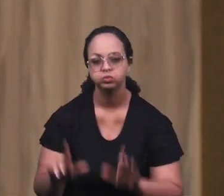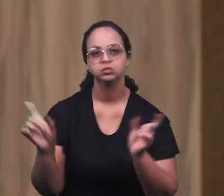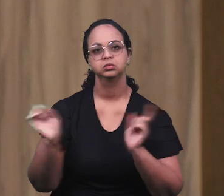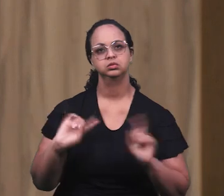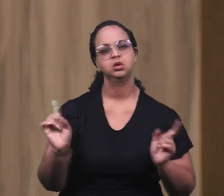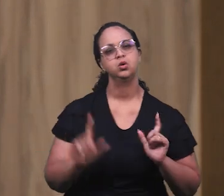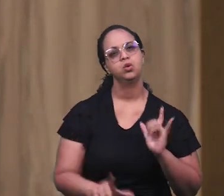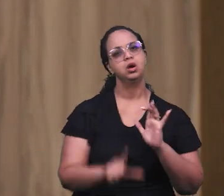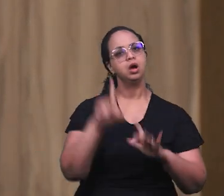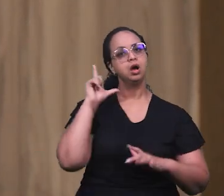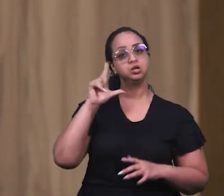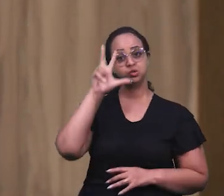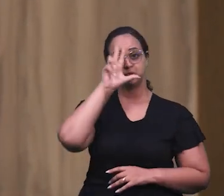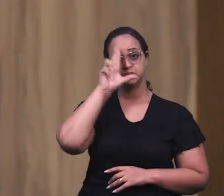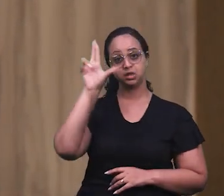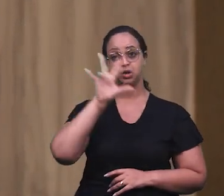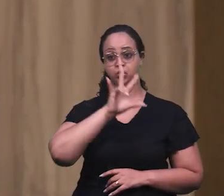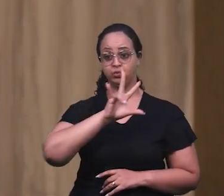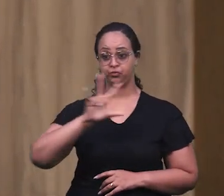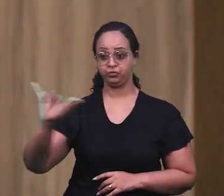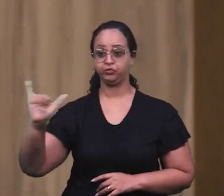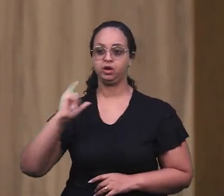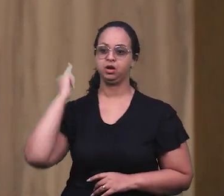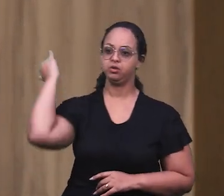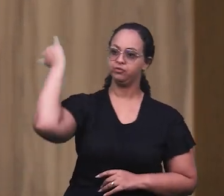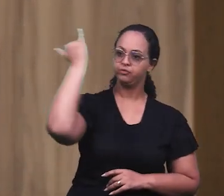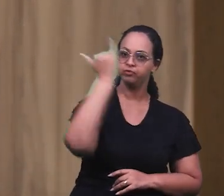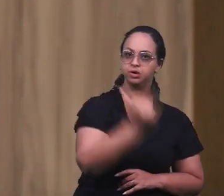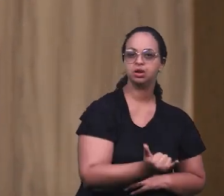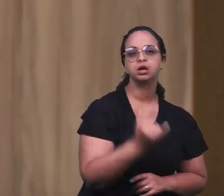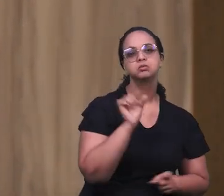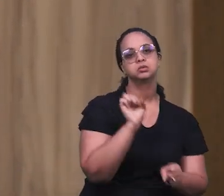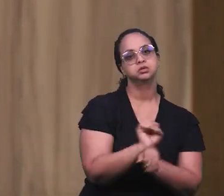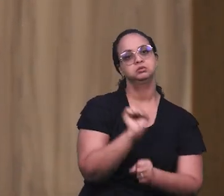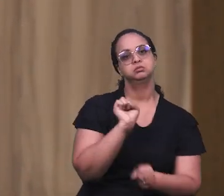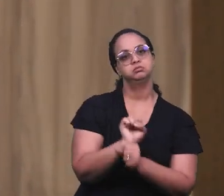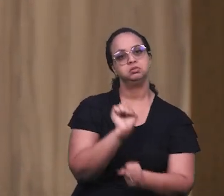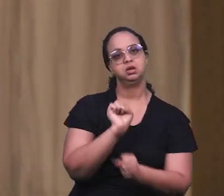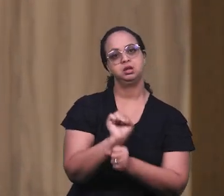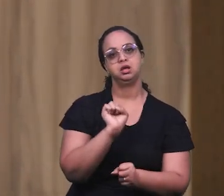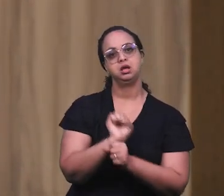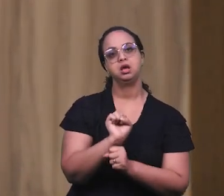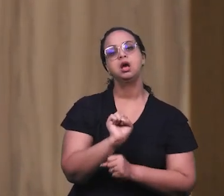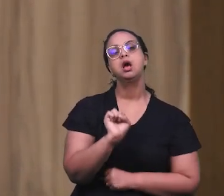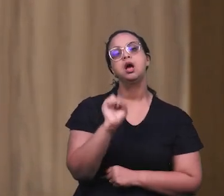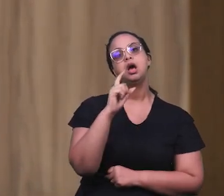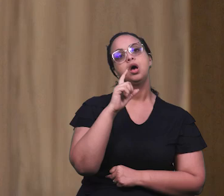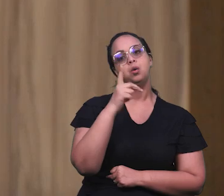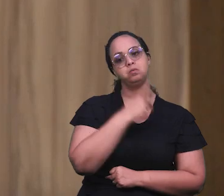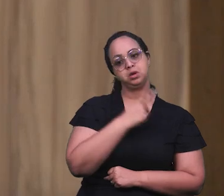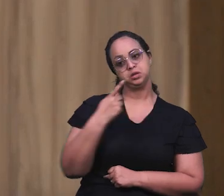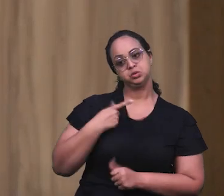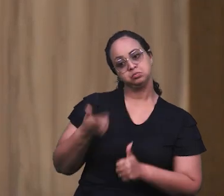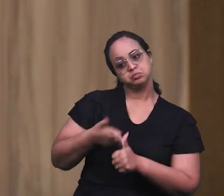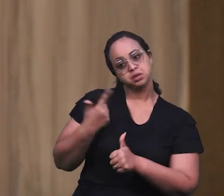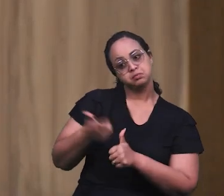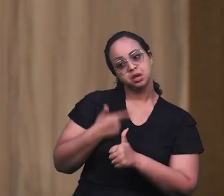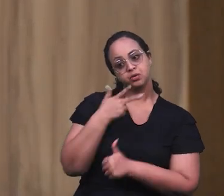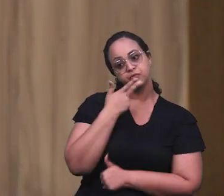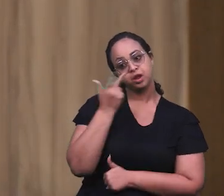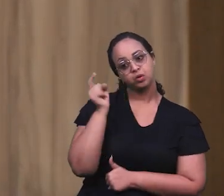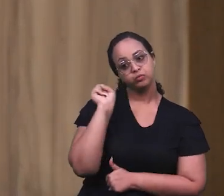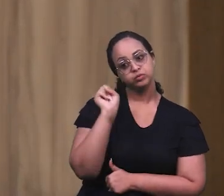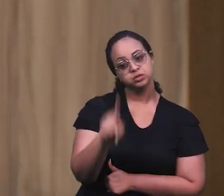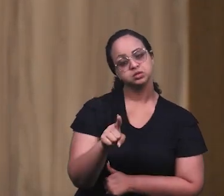vai falar, né, em profecia. Tem que esperar o anúncio do pastor, do batismo, né?